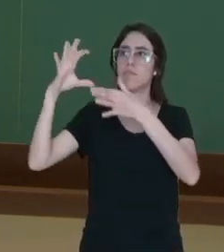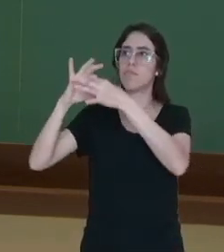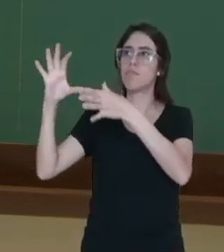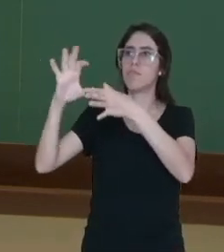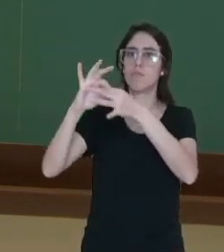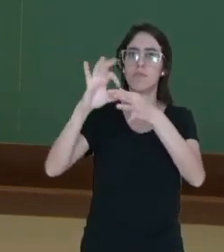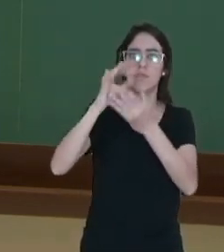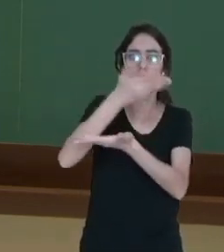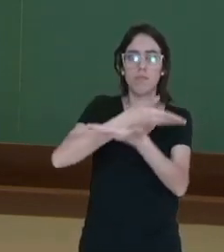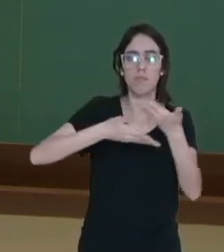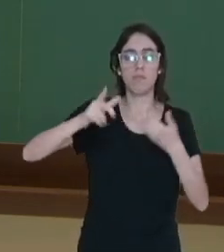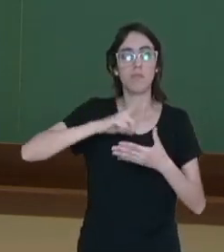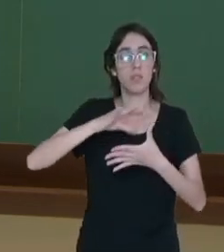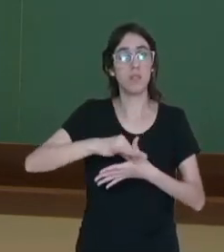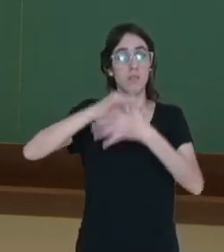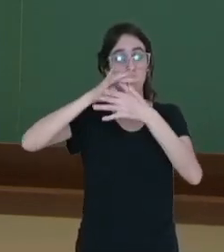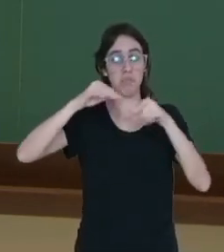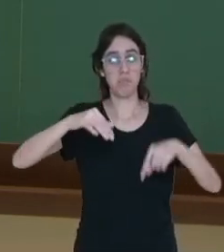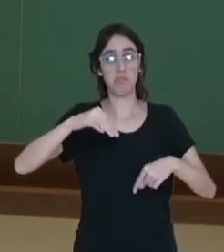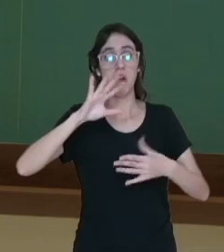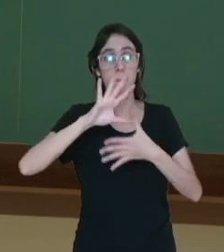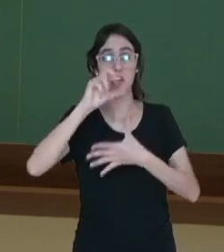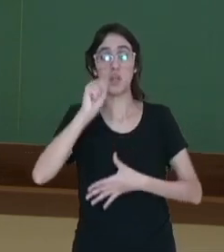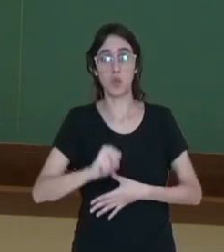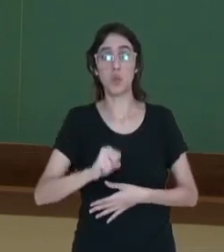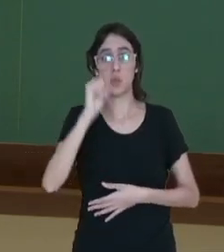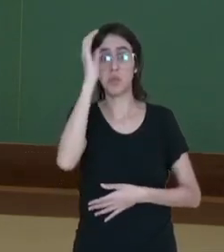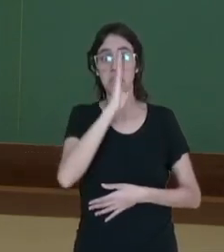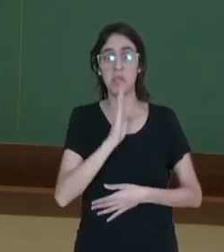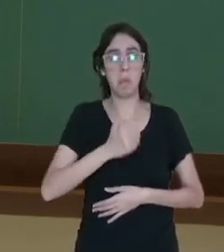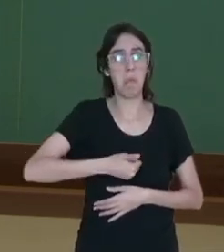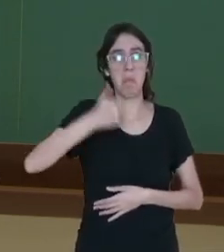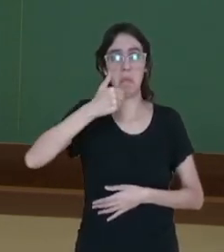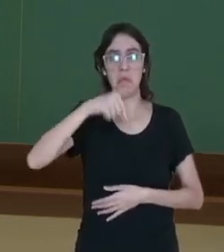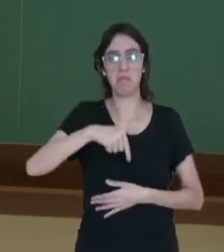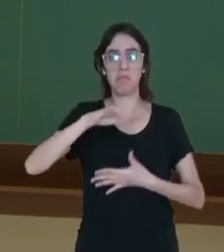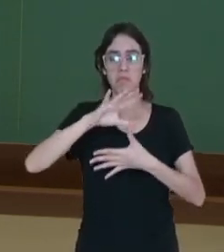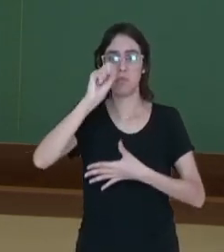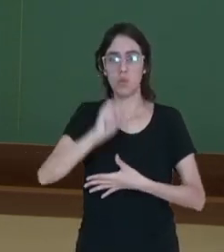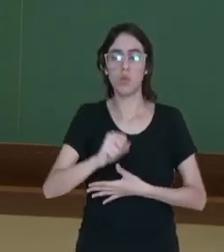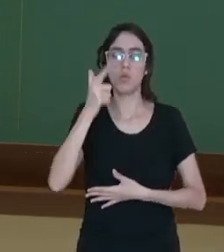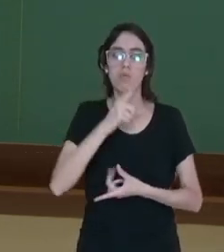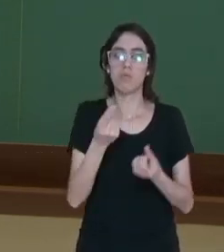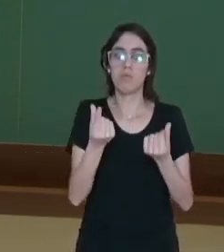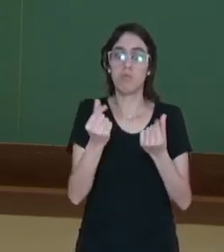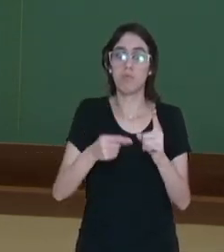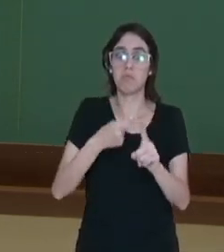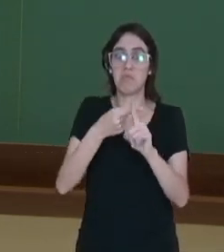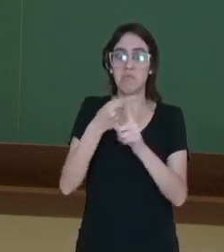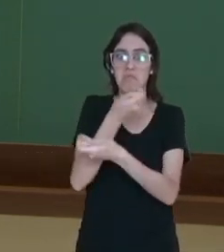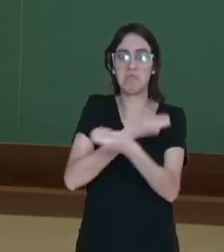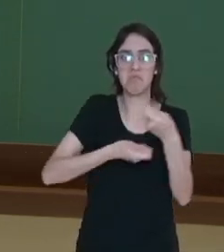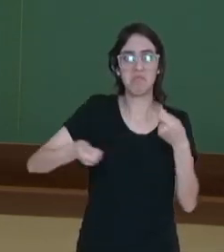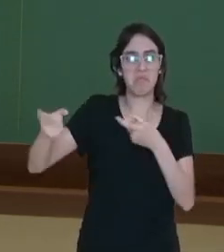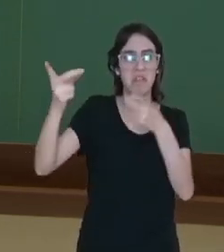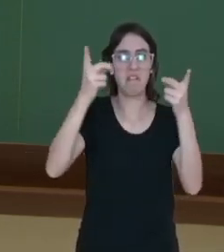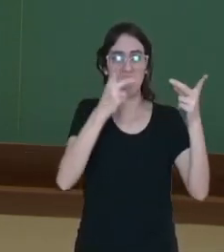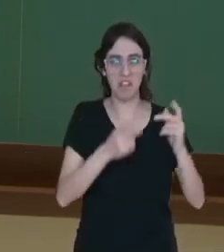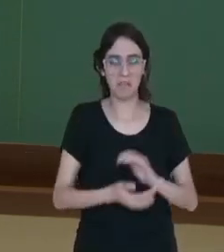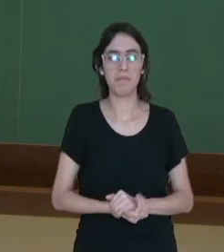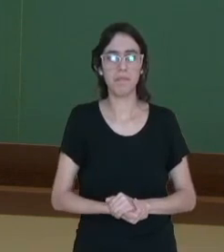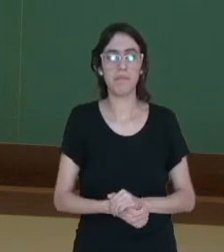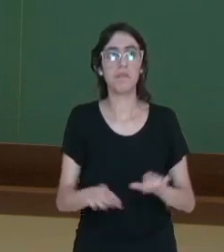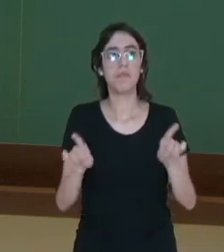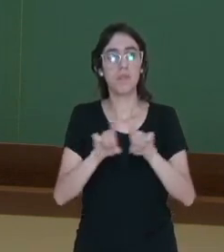fortalecer a liderança na América do Sul, o que trouxe como resultado saldos positivos da balança comercial. Além